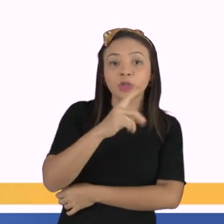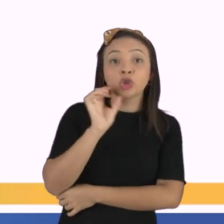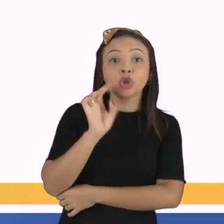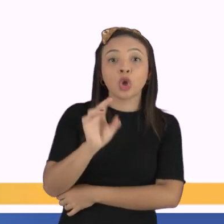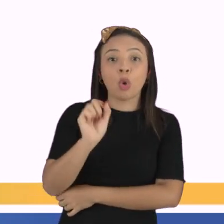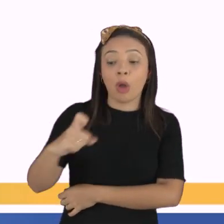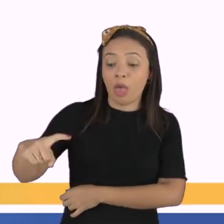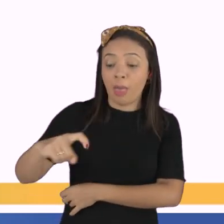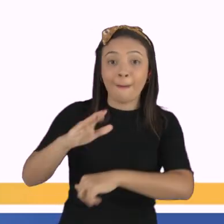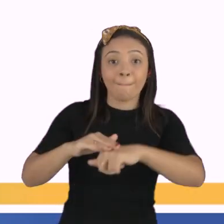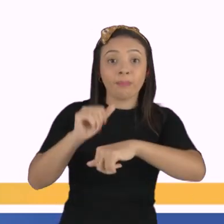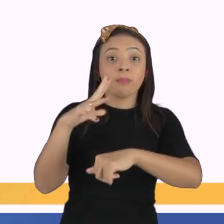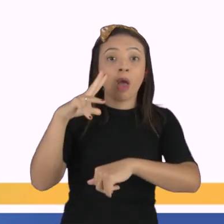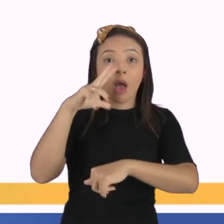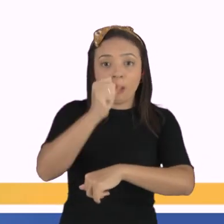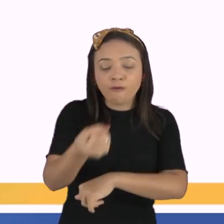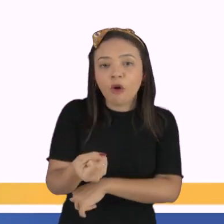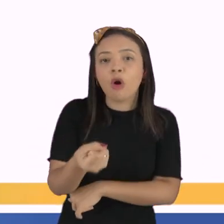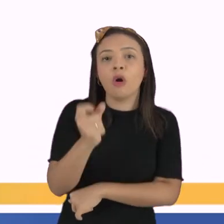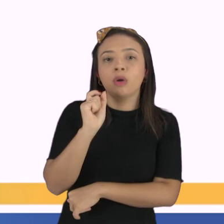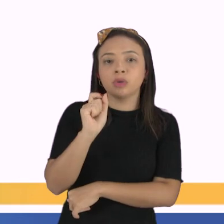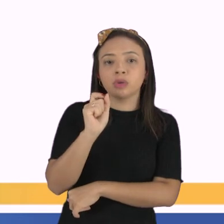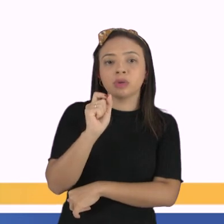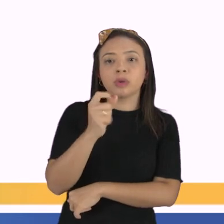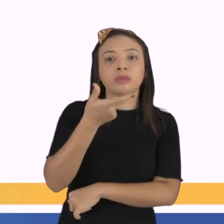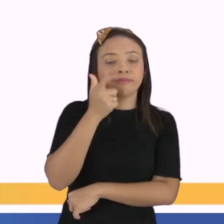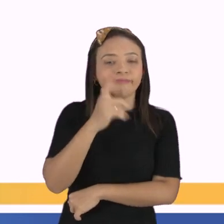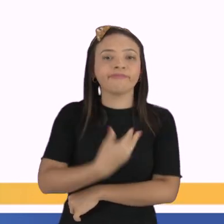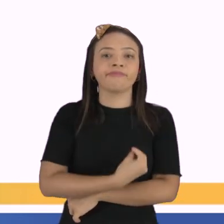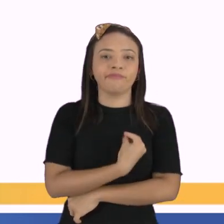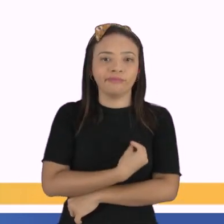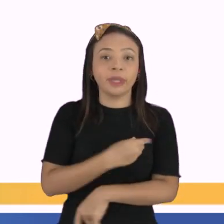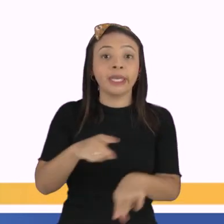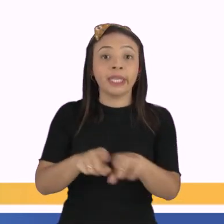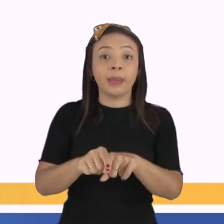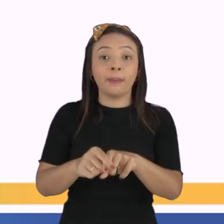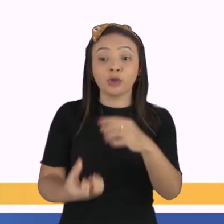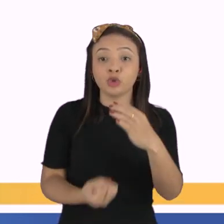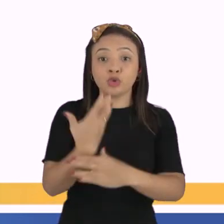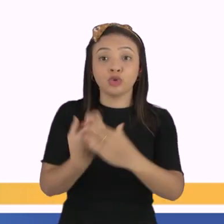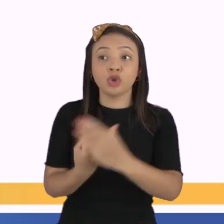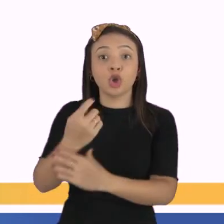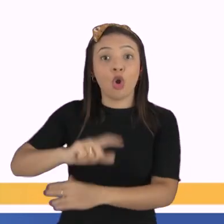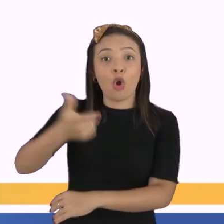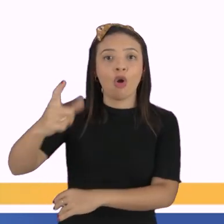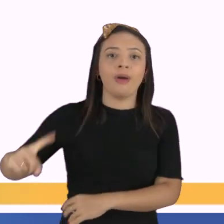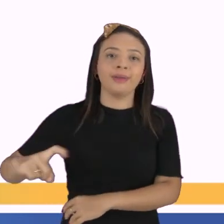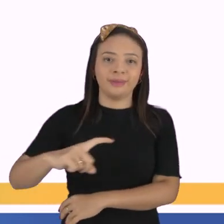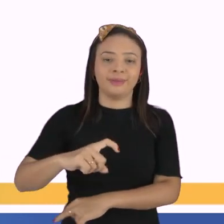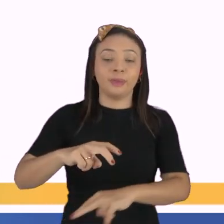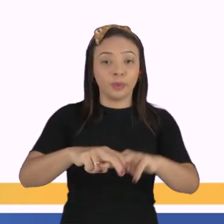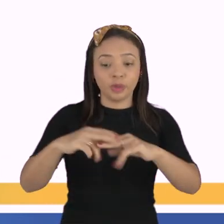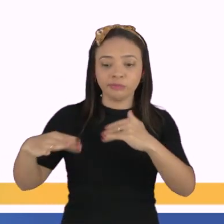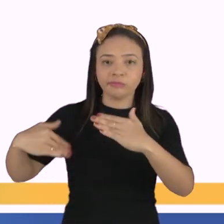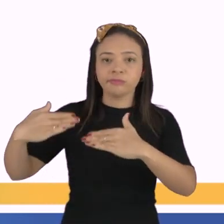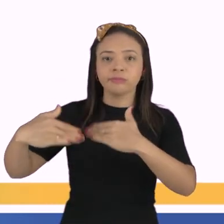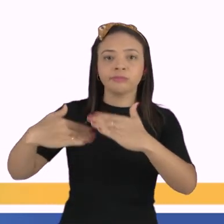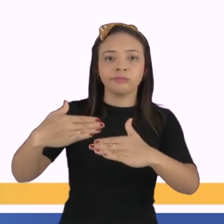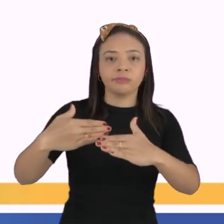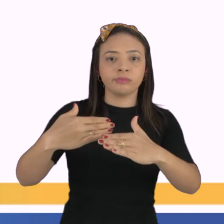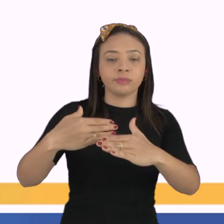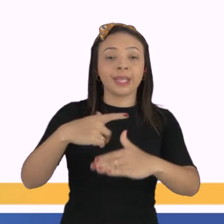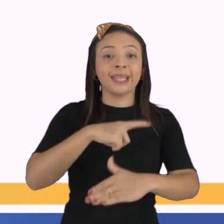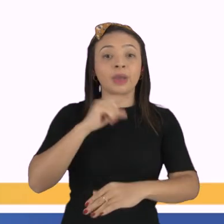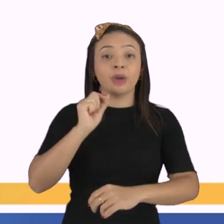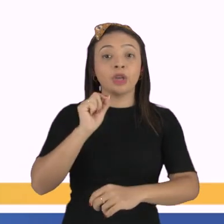as bactérias mais resistentes a esse produto irão sobreviver e se reproduzir. Assim, com o tempo, restarão apenas